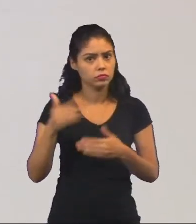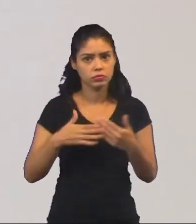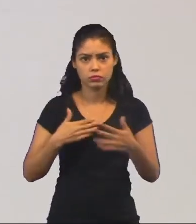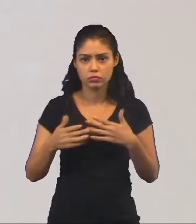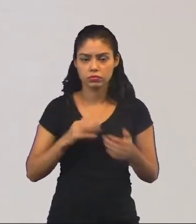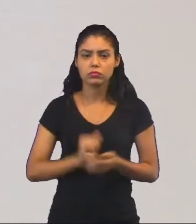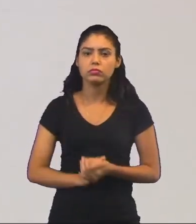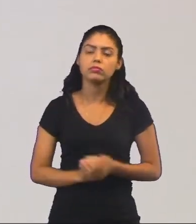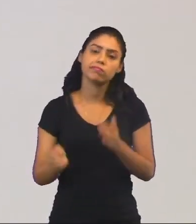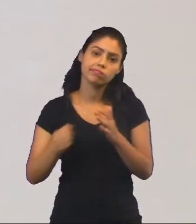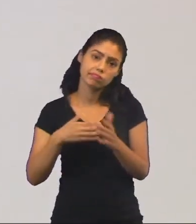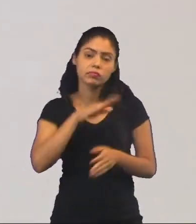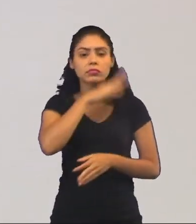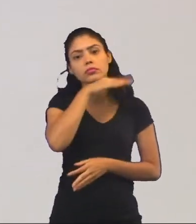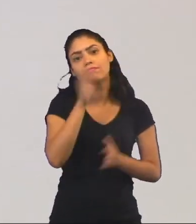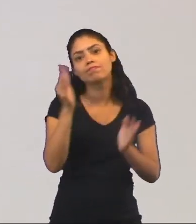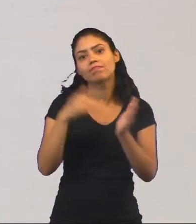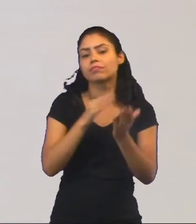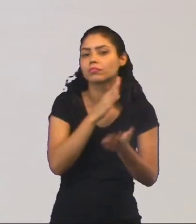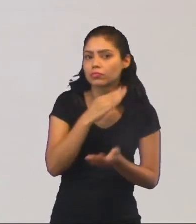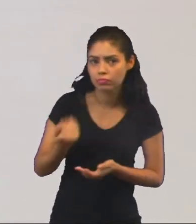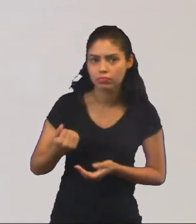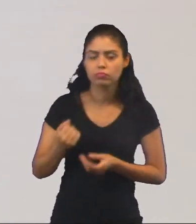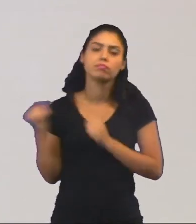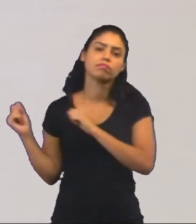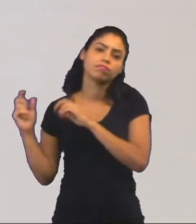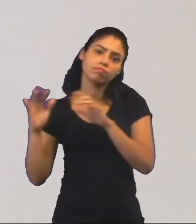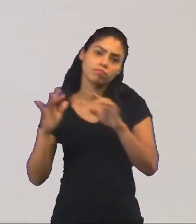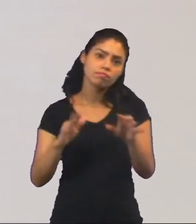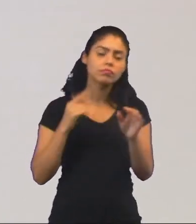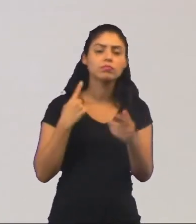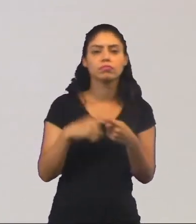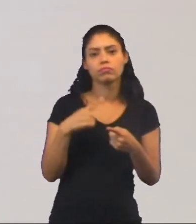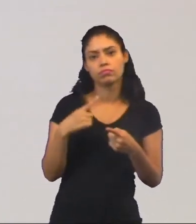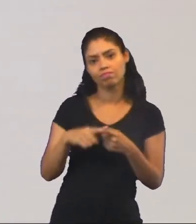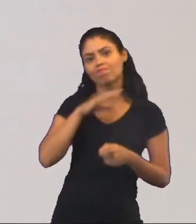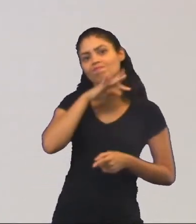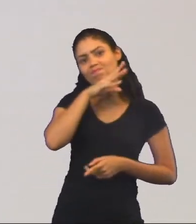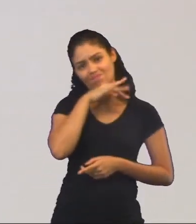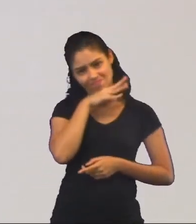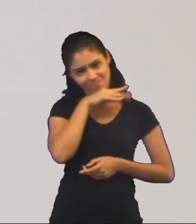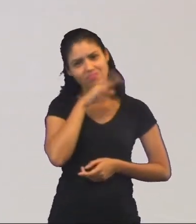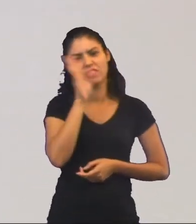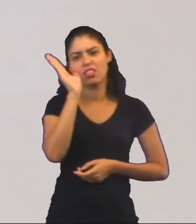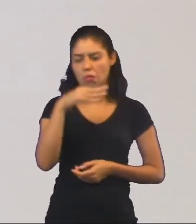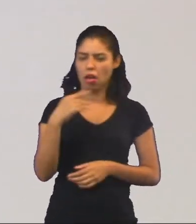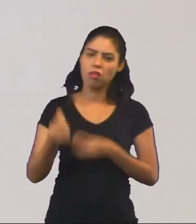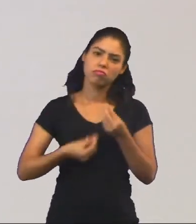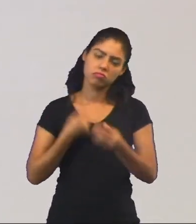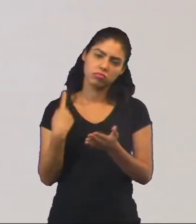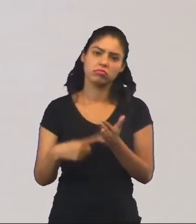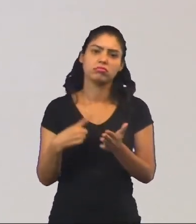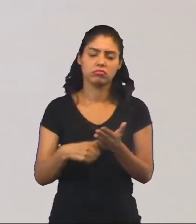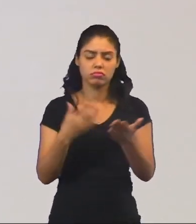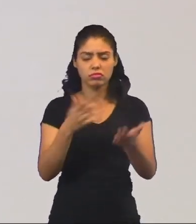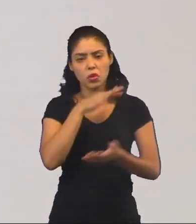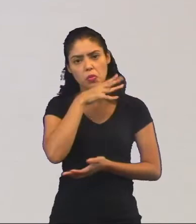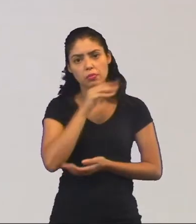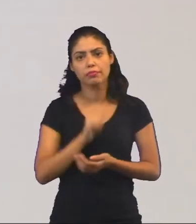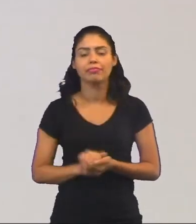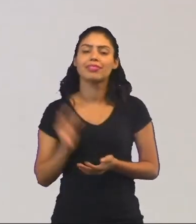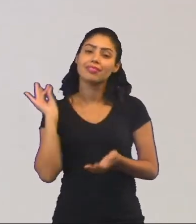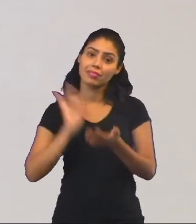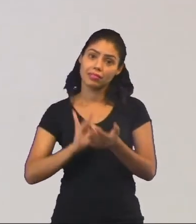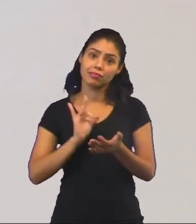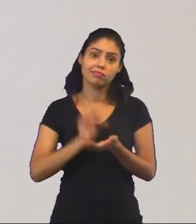maneira. Muitos desses animais até morrem pelo transporte, por sede, por fome, pelas más condições de transporte. O fato é